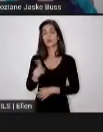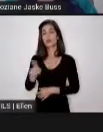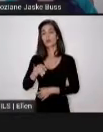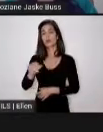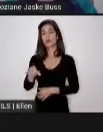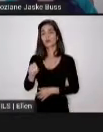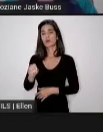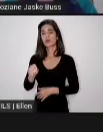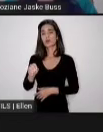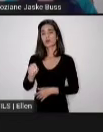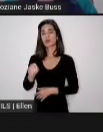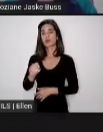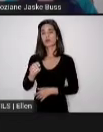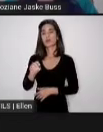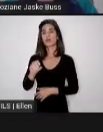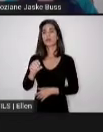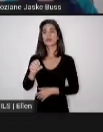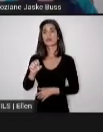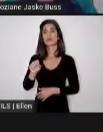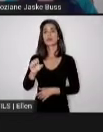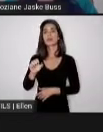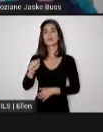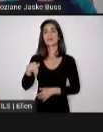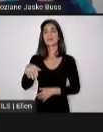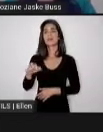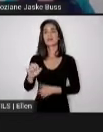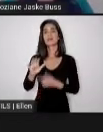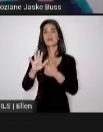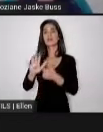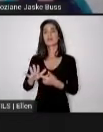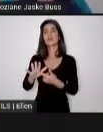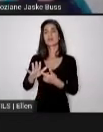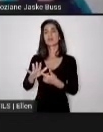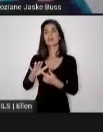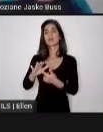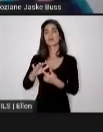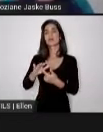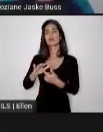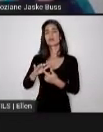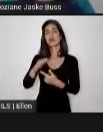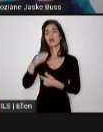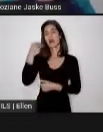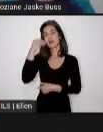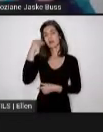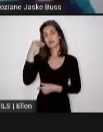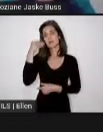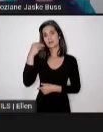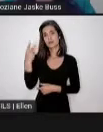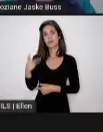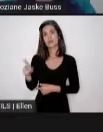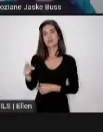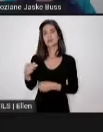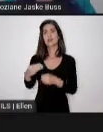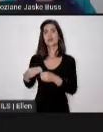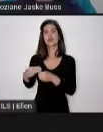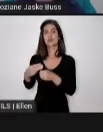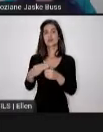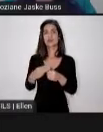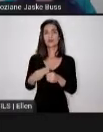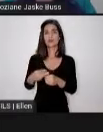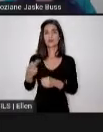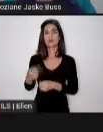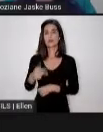trazer uma experiência para nós de um município capixaba, ok?